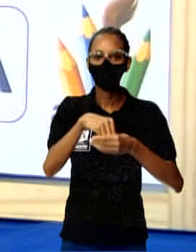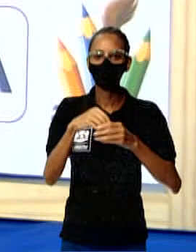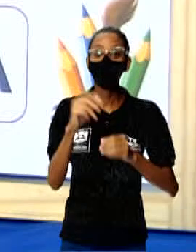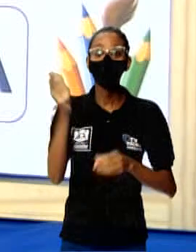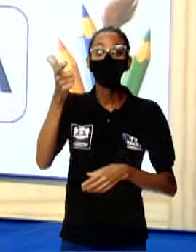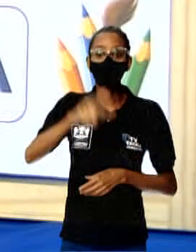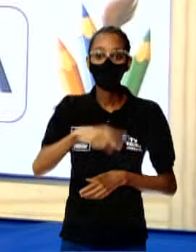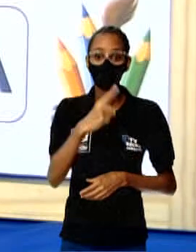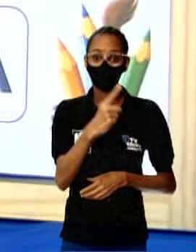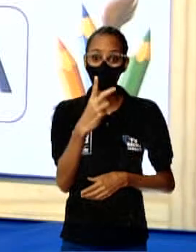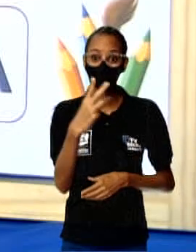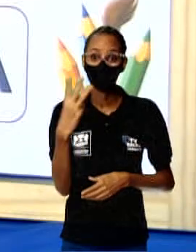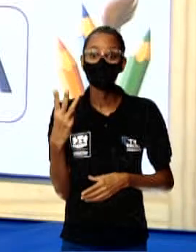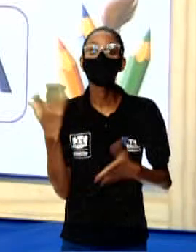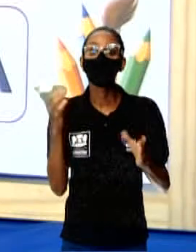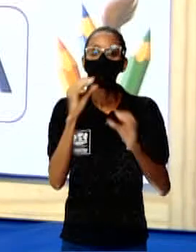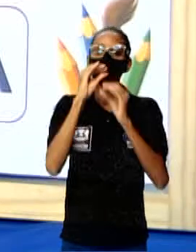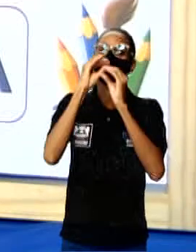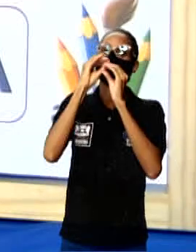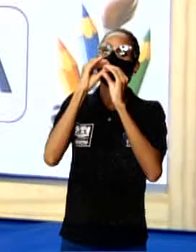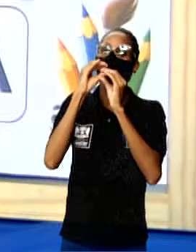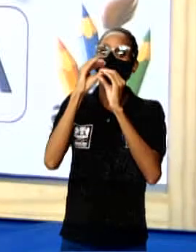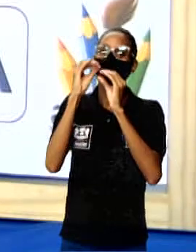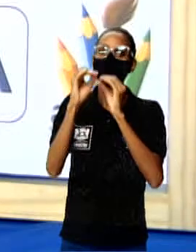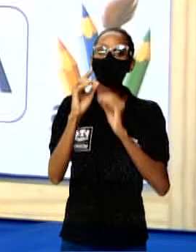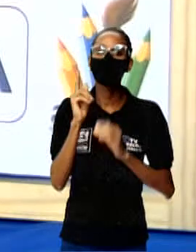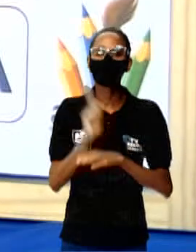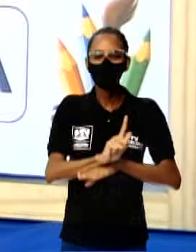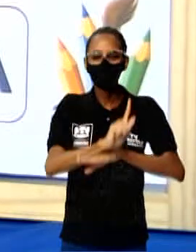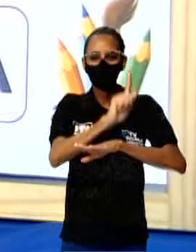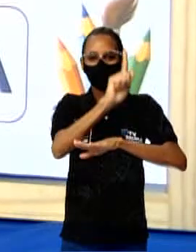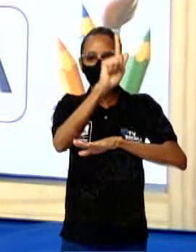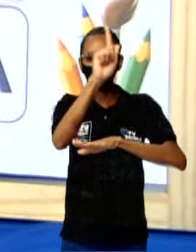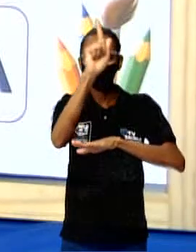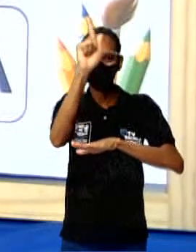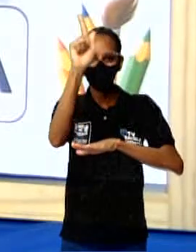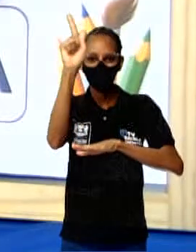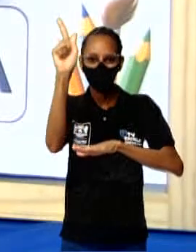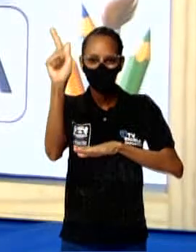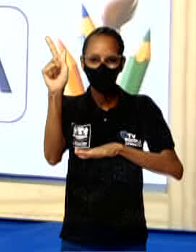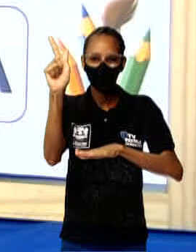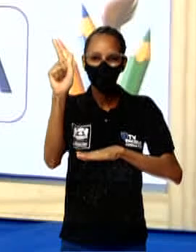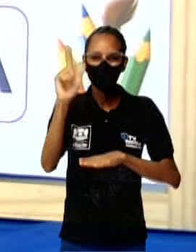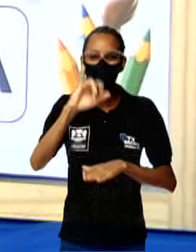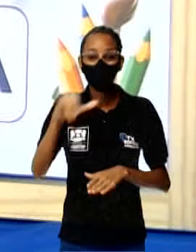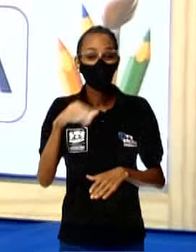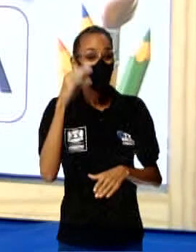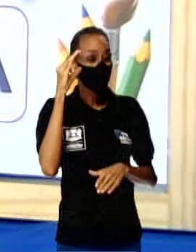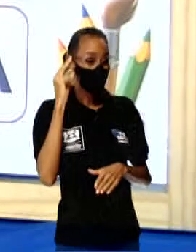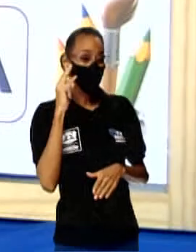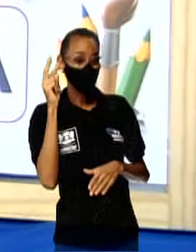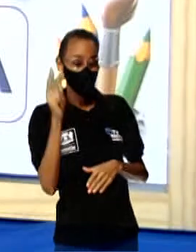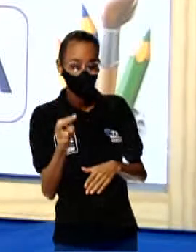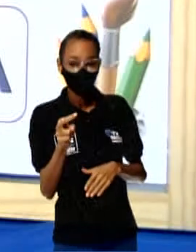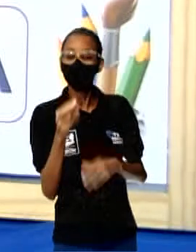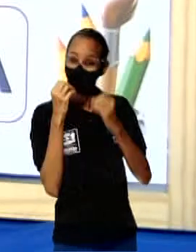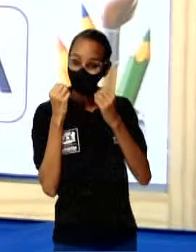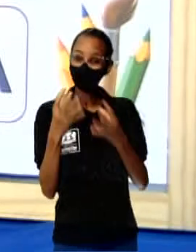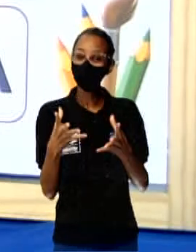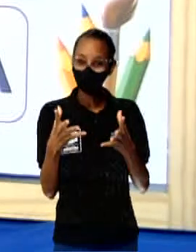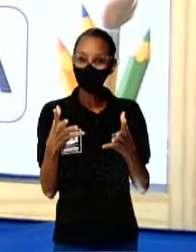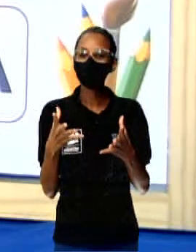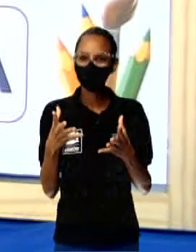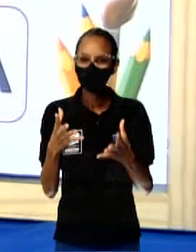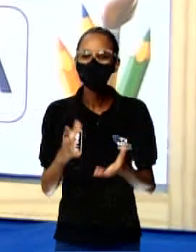um dois três e um e morreu ele foi